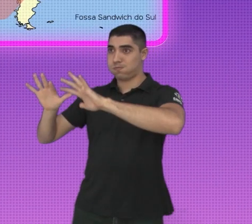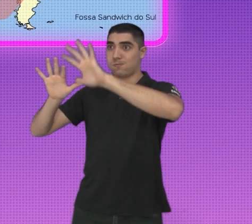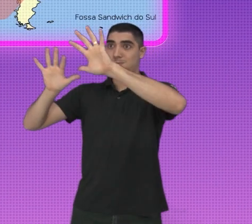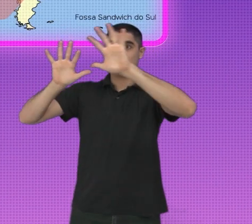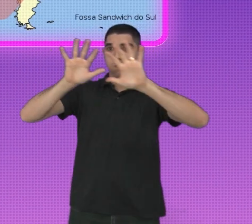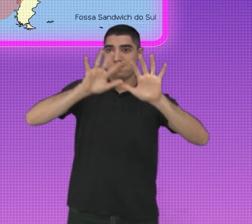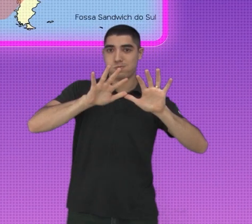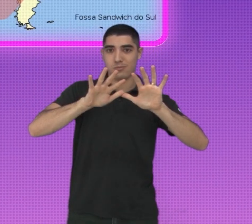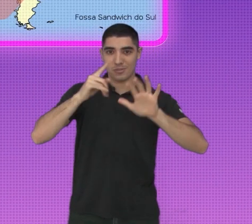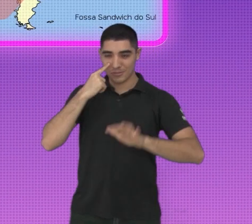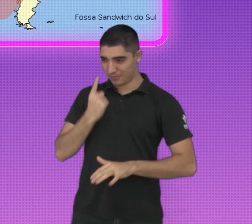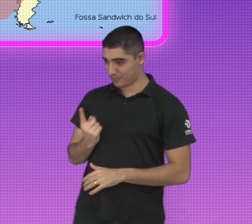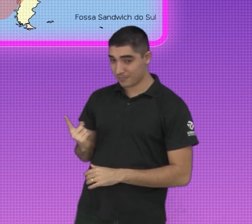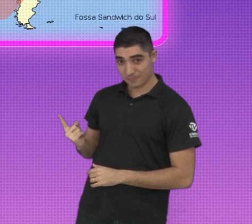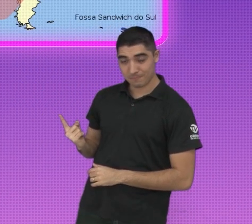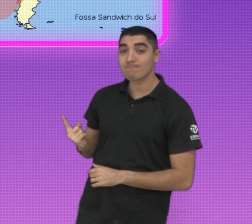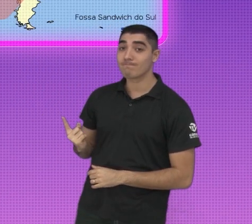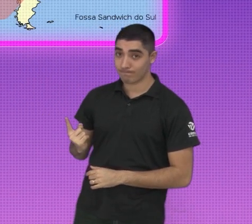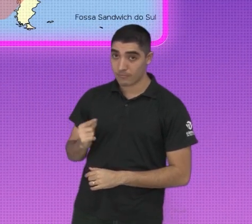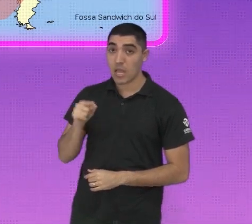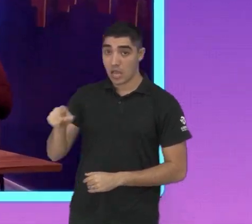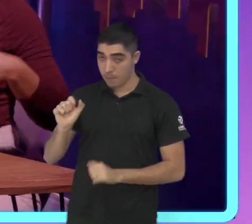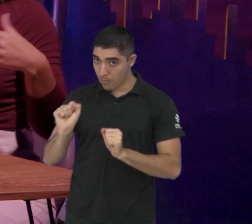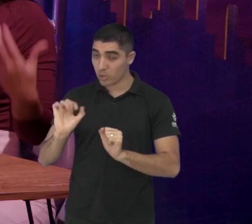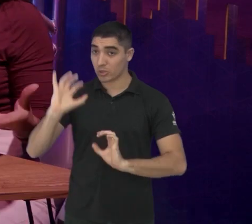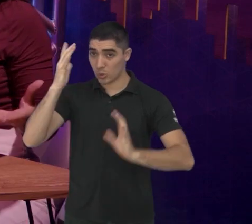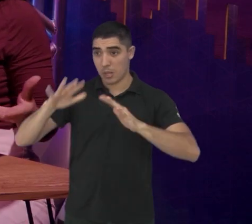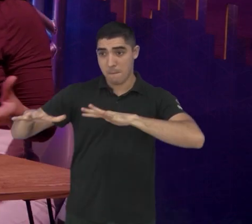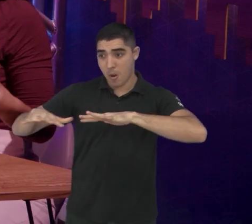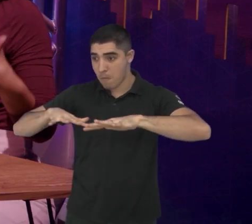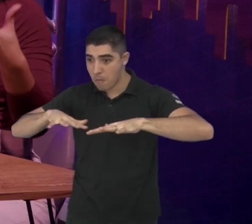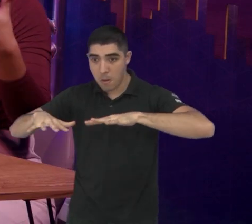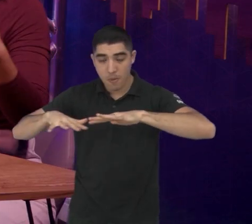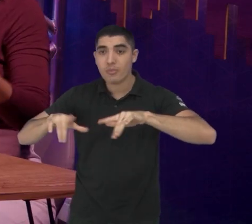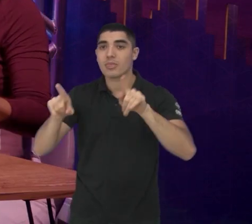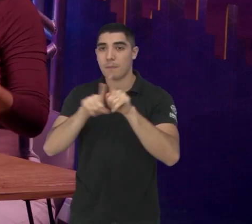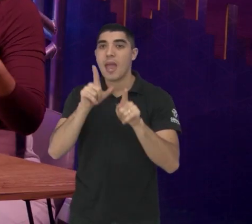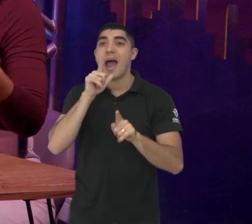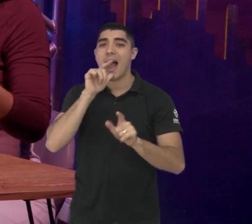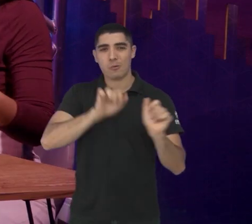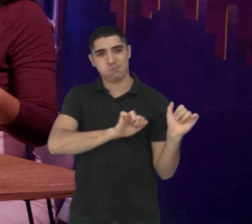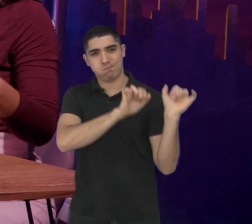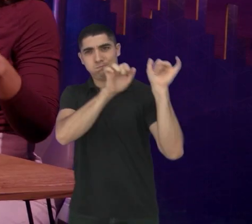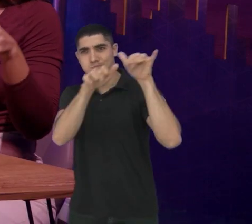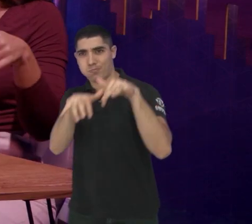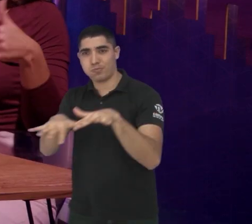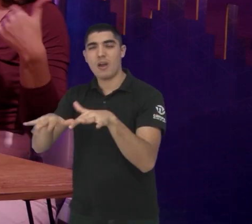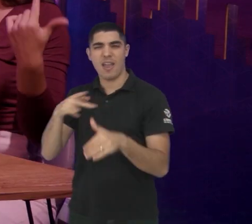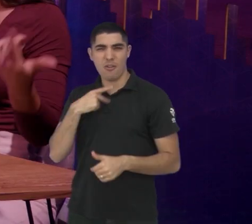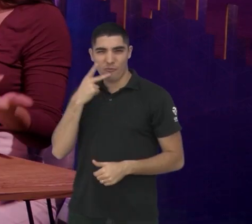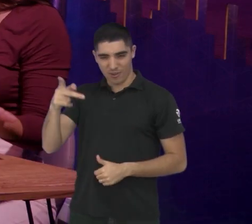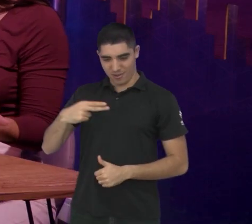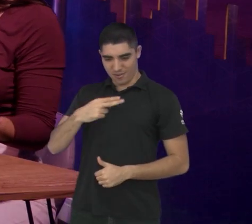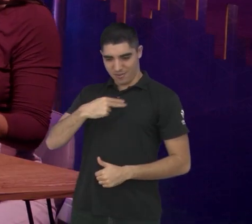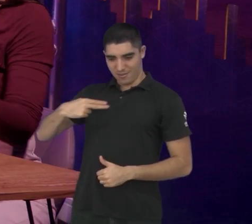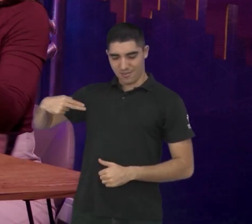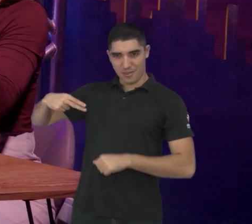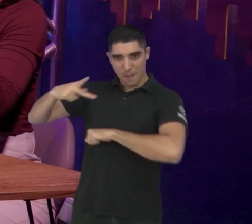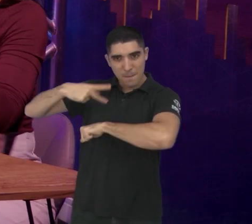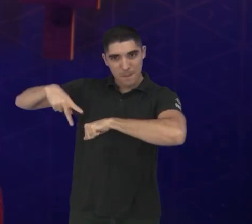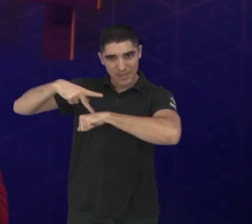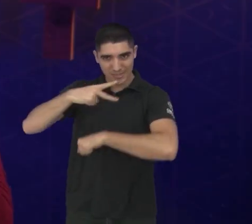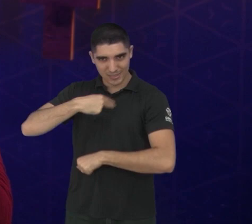do Pacífico, que é uma região muito propensa a terremotos e, consequentemente, tsunamis. E aí eu citei a